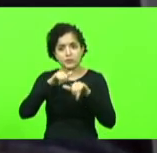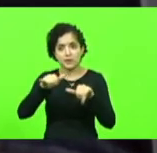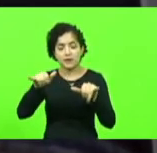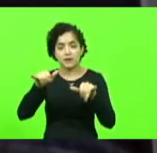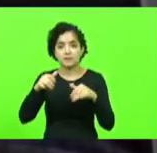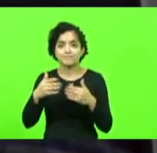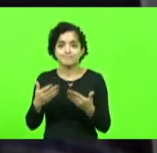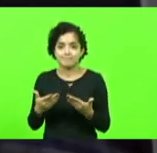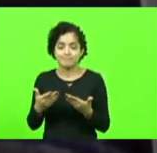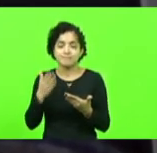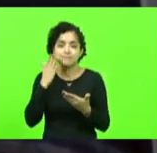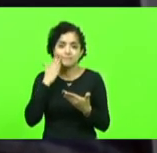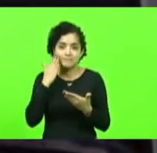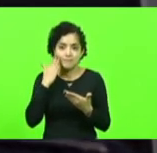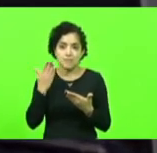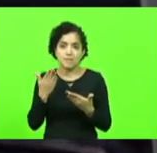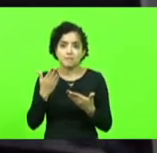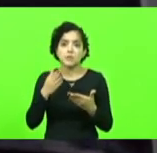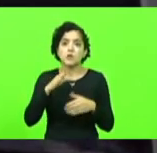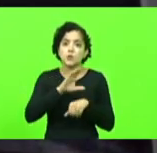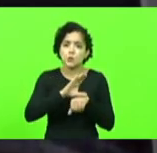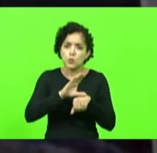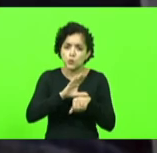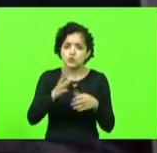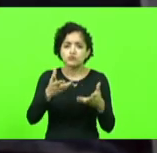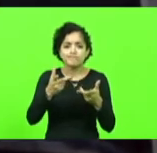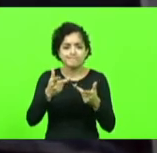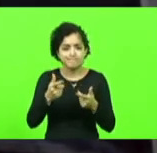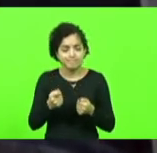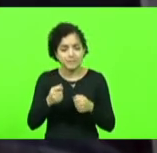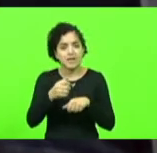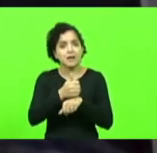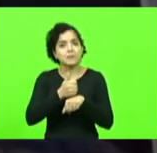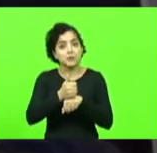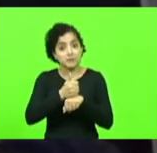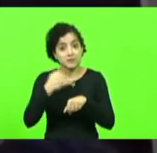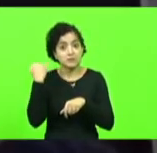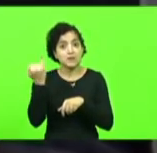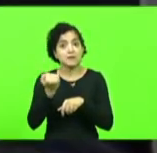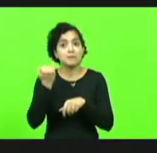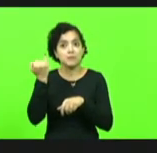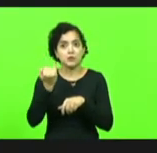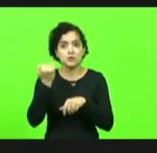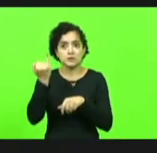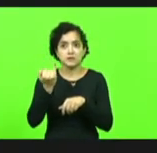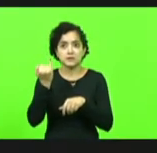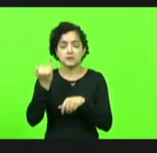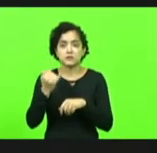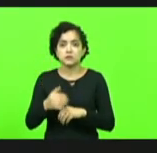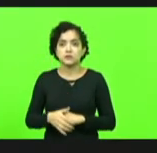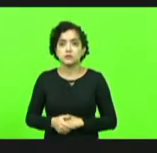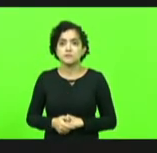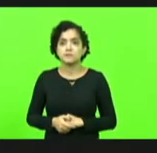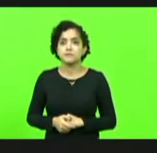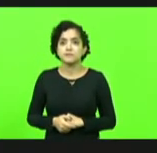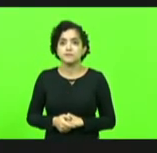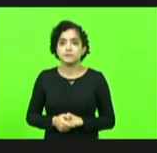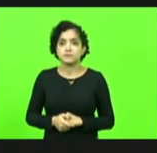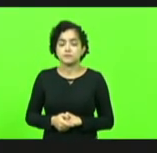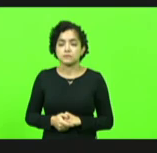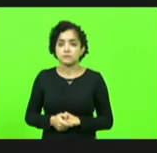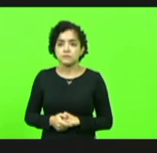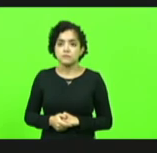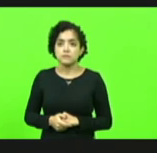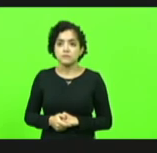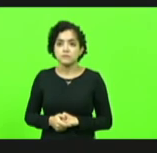gente sabe que o curso tem qualidade, a profissão faz a diferença. Esse Priscila, faz preciso que tu concluas o teu